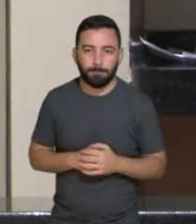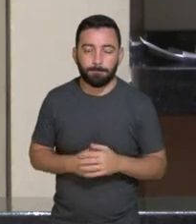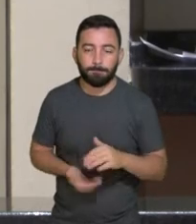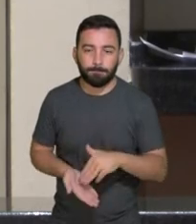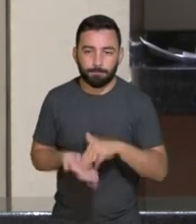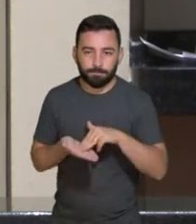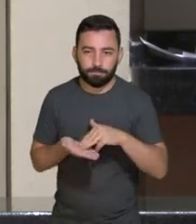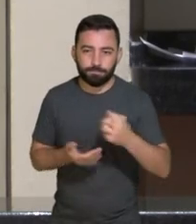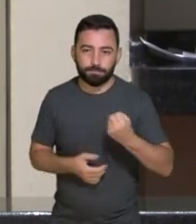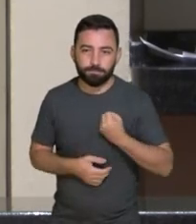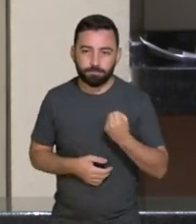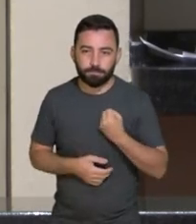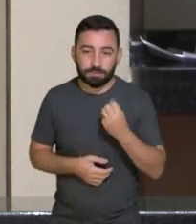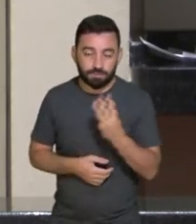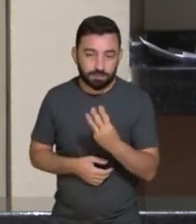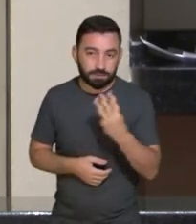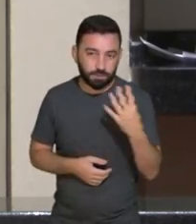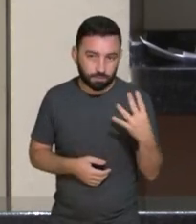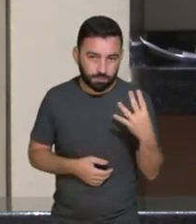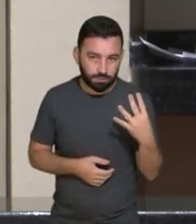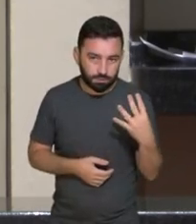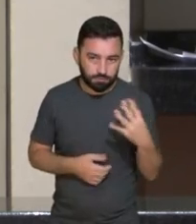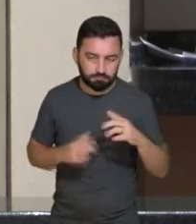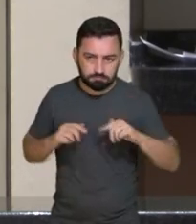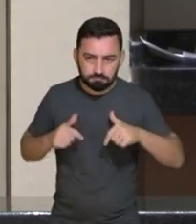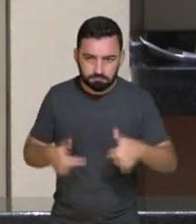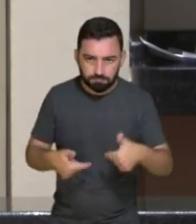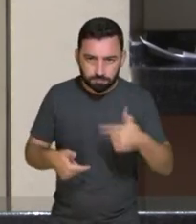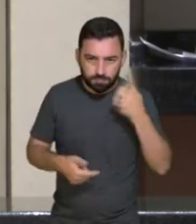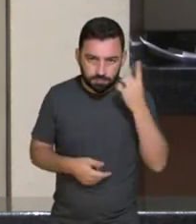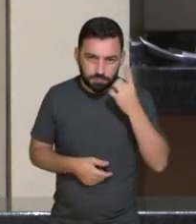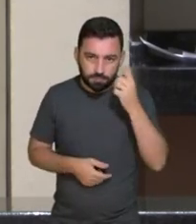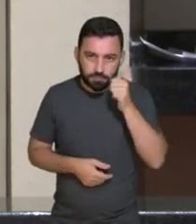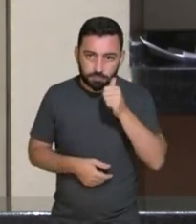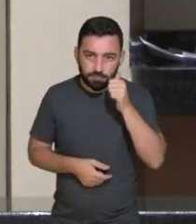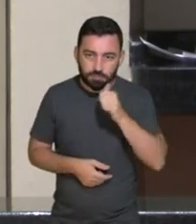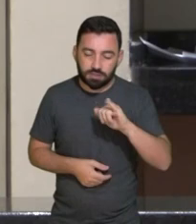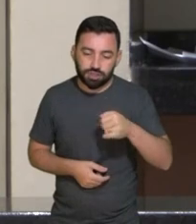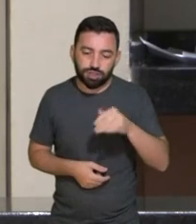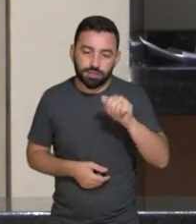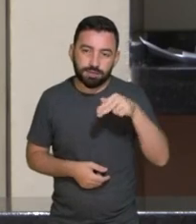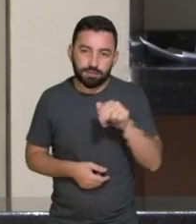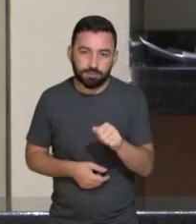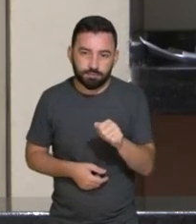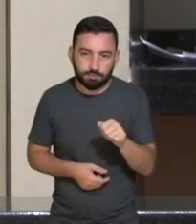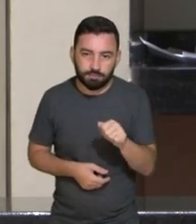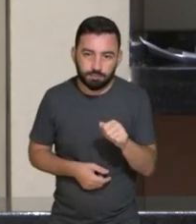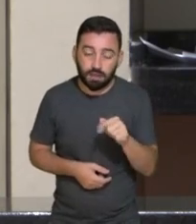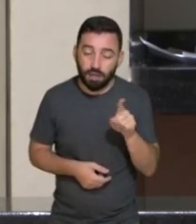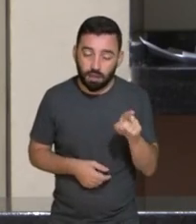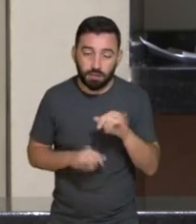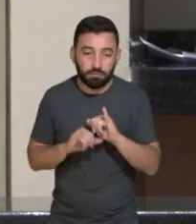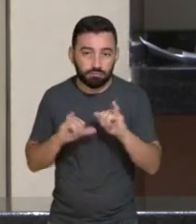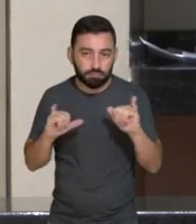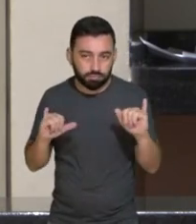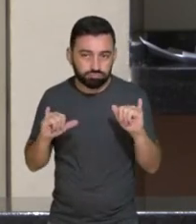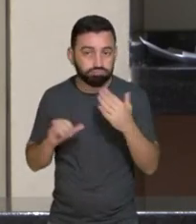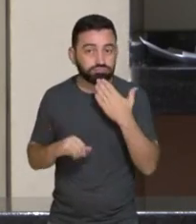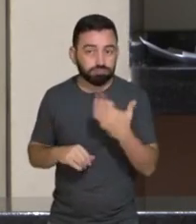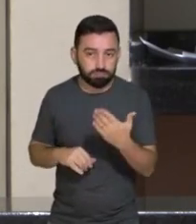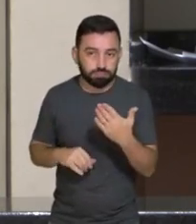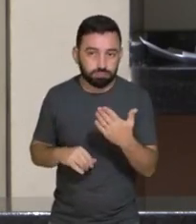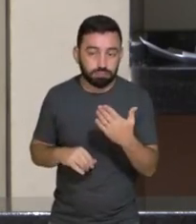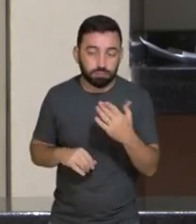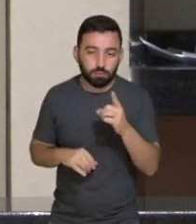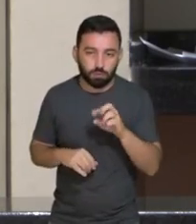Moções. Moção 34, iniciativa, deputada Jana Guedes, manifestando apelo à